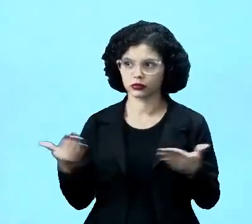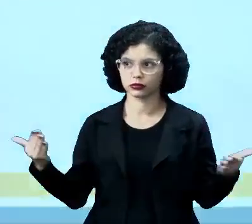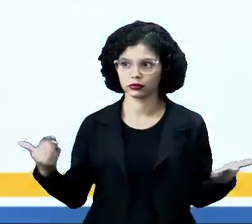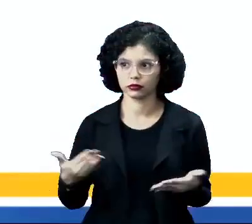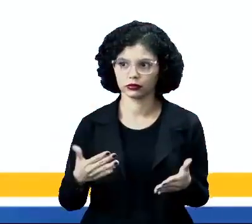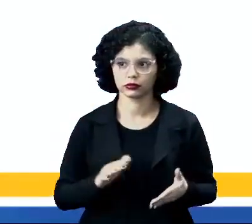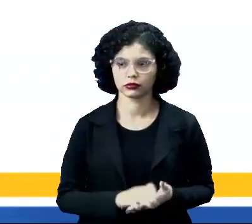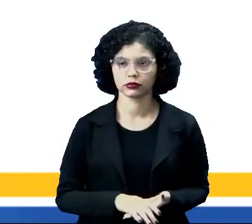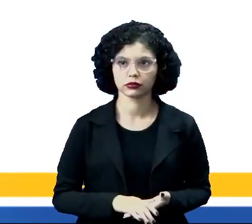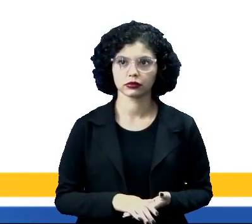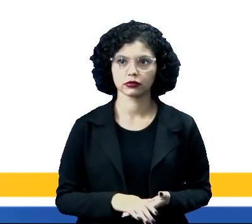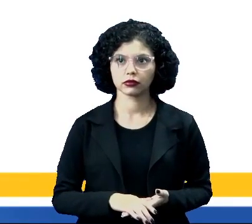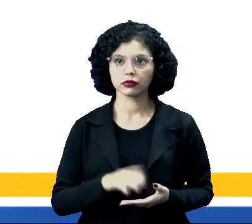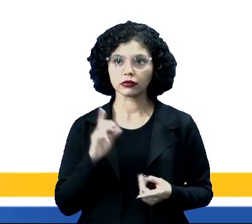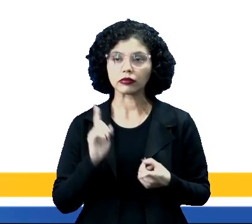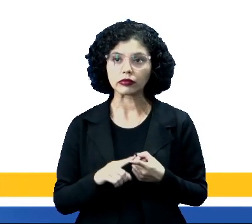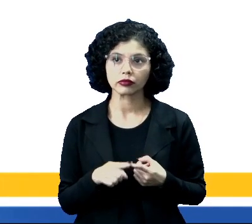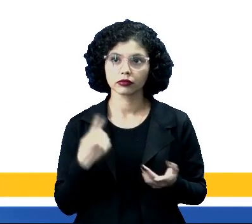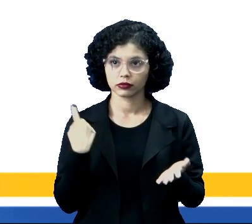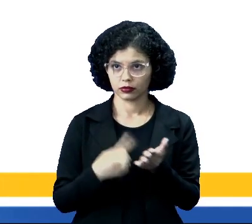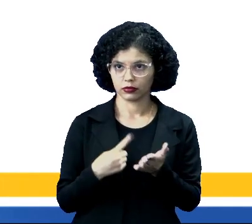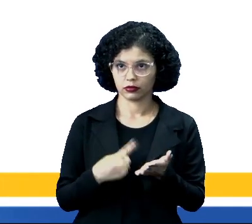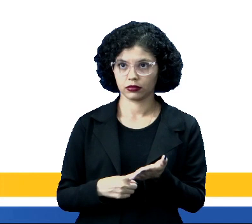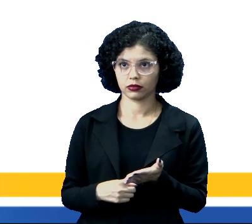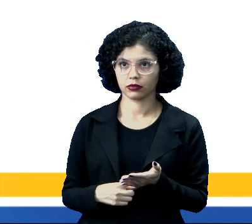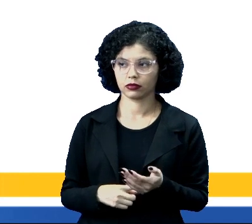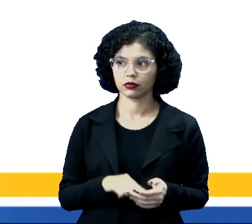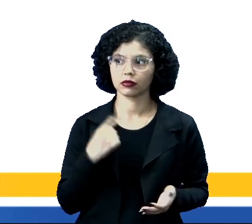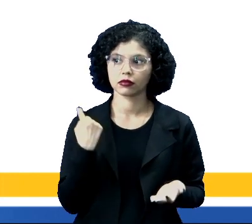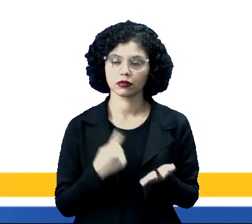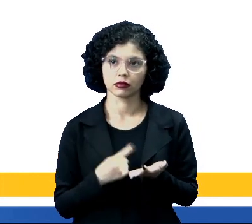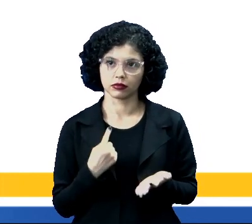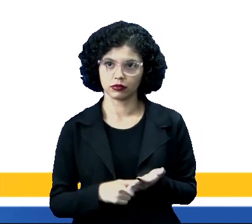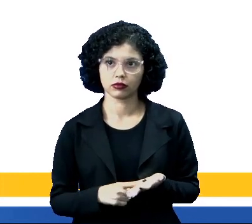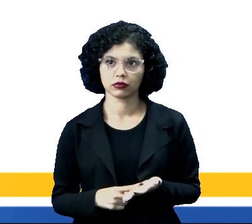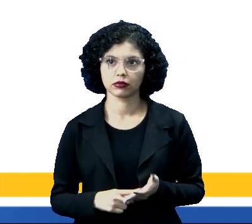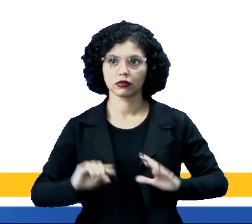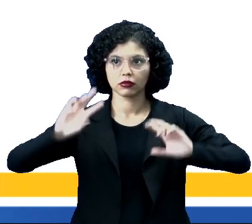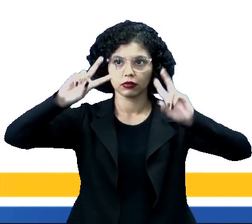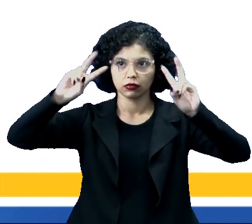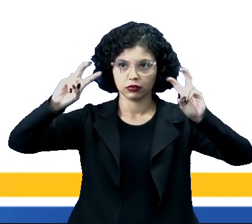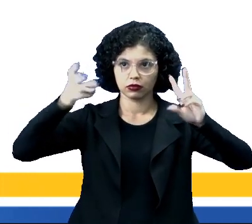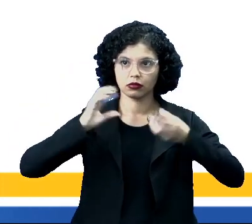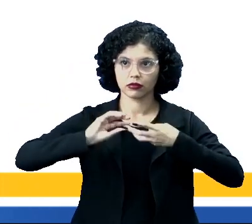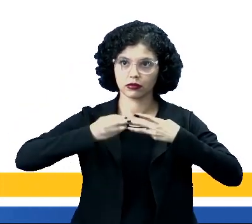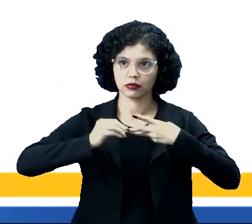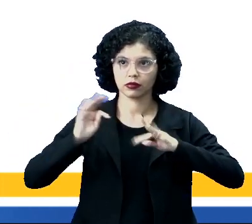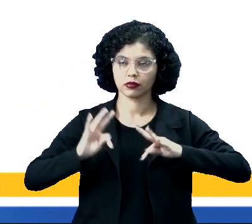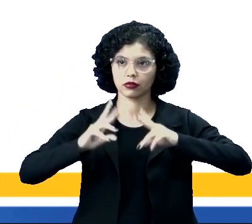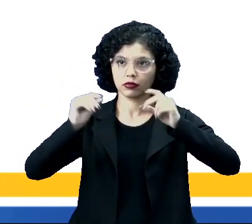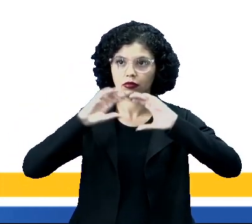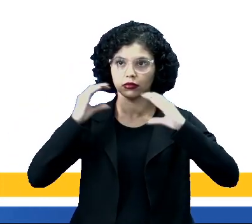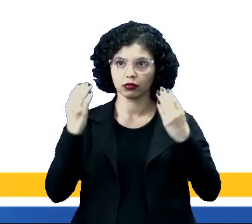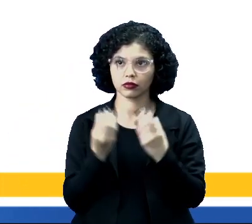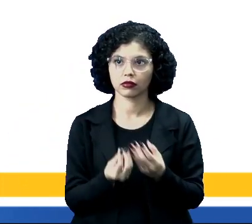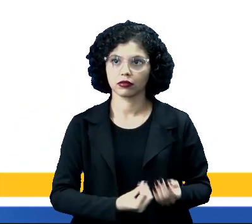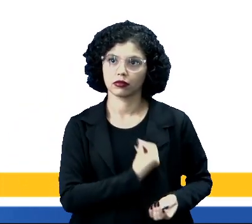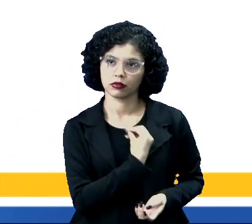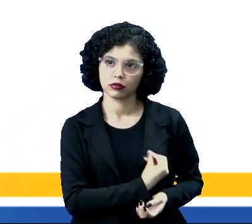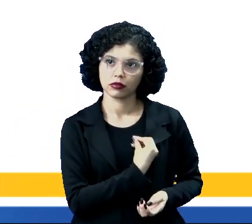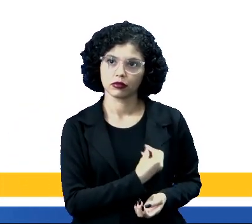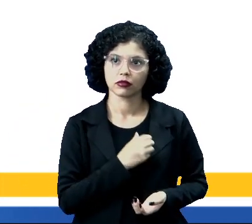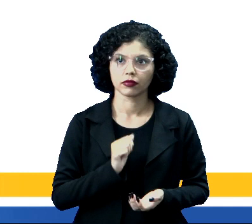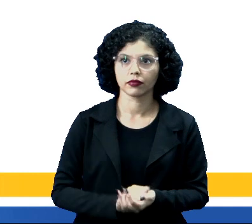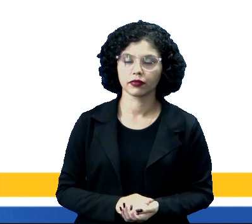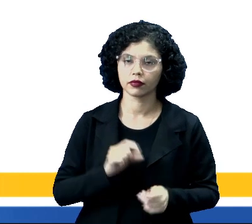hoje. Então, na nossa primeira questão, nós temos o seguinte: de acordo com a teoria celular, todos